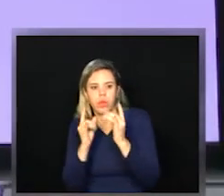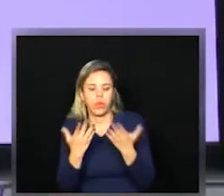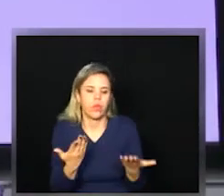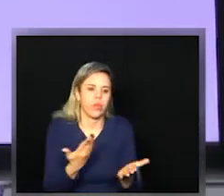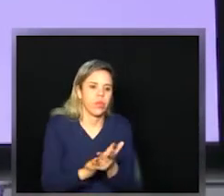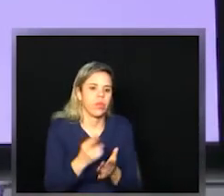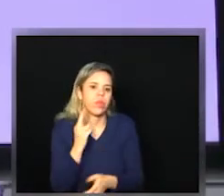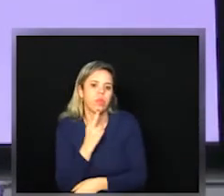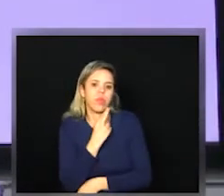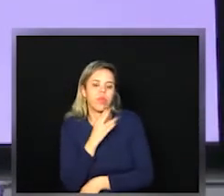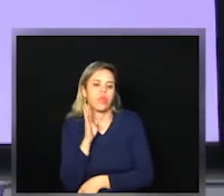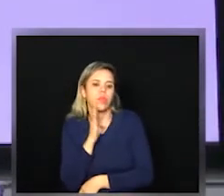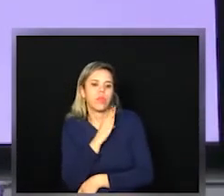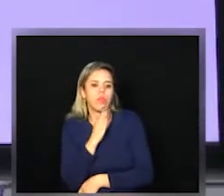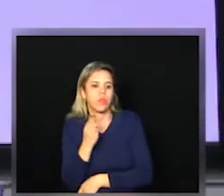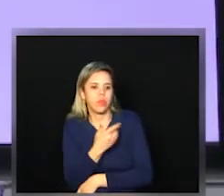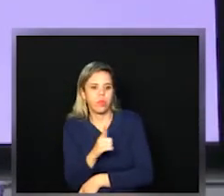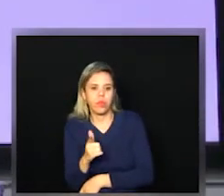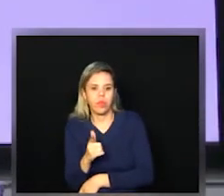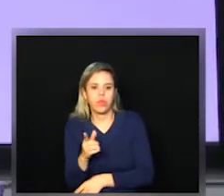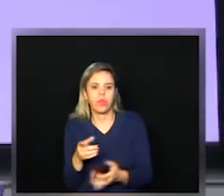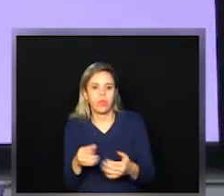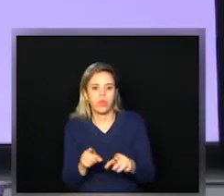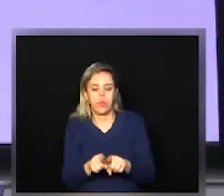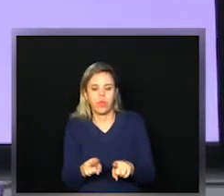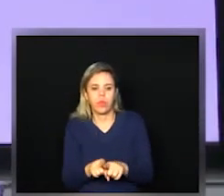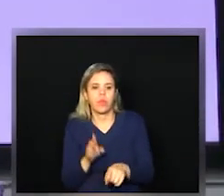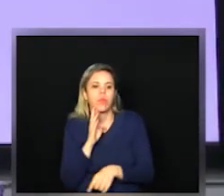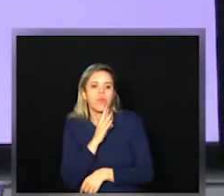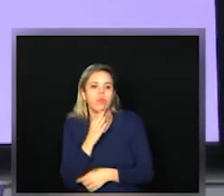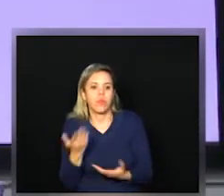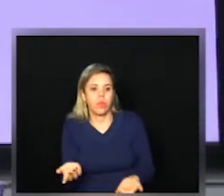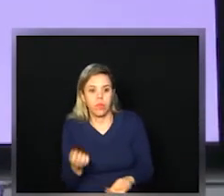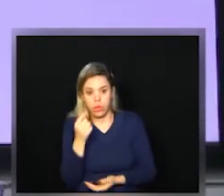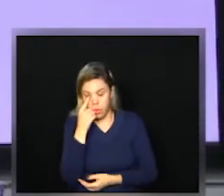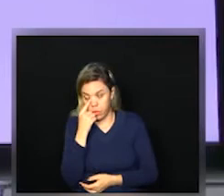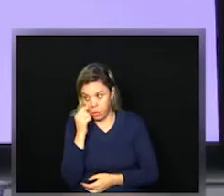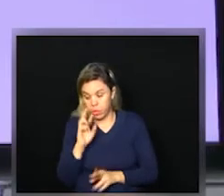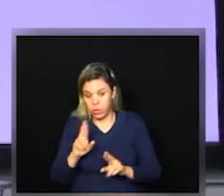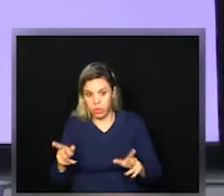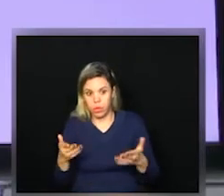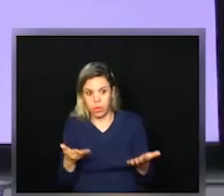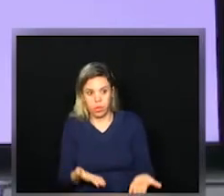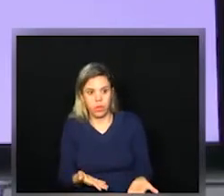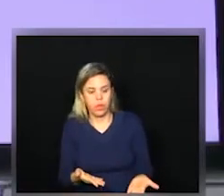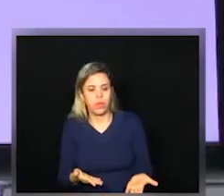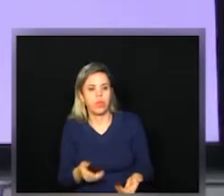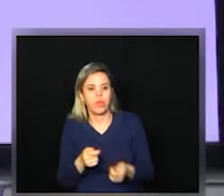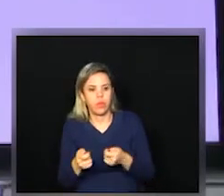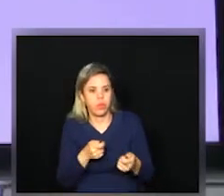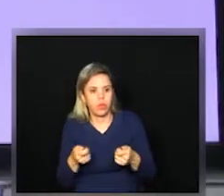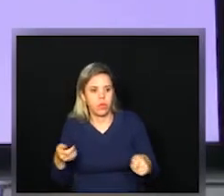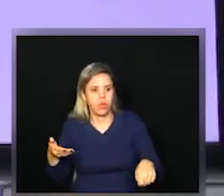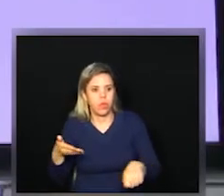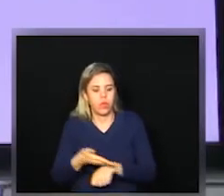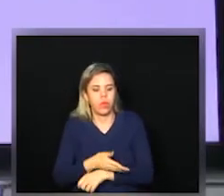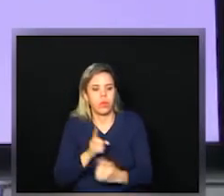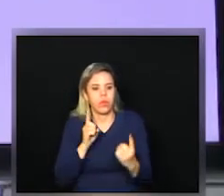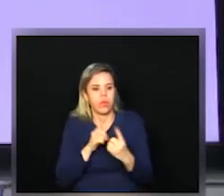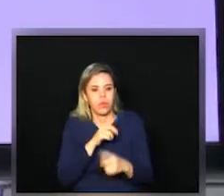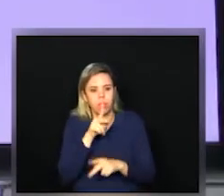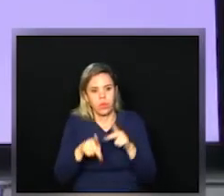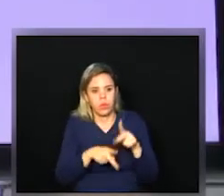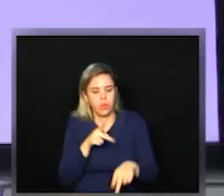mesmo restaurante-bar, que não estava permitido ainda bar. Só que a diferença é que com o controle de acesso e atendimento ao